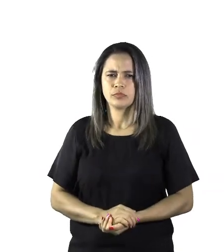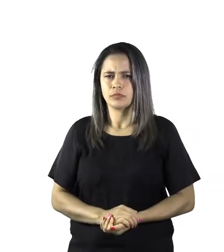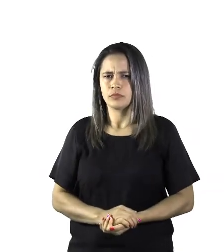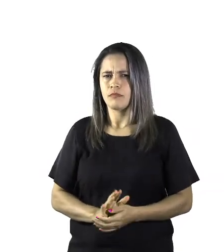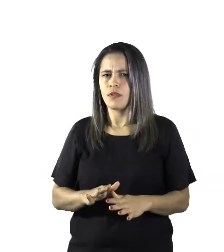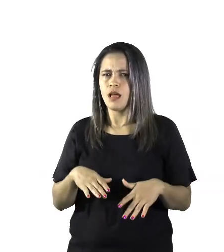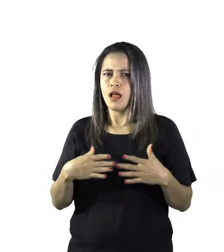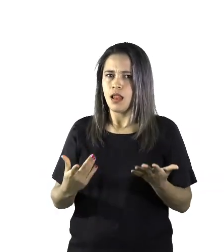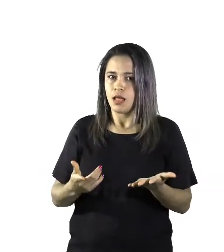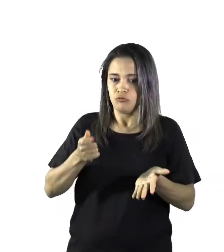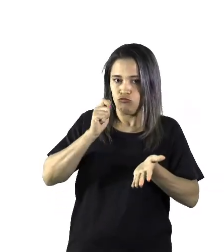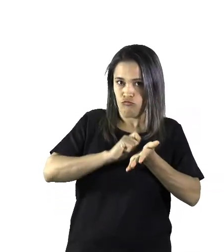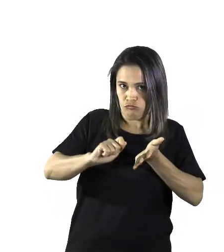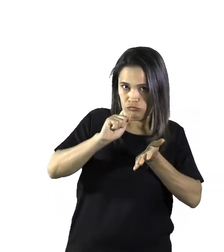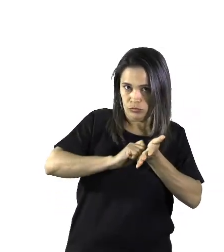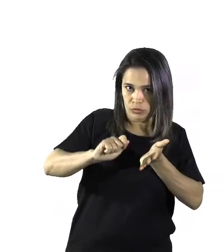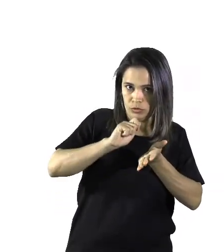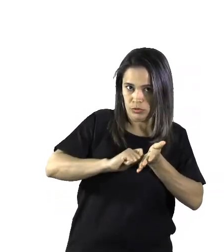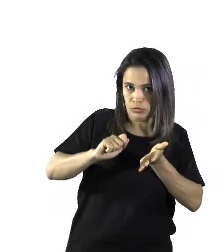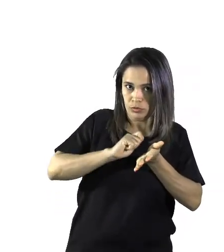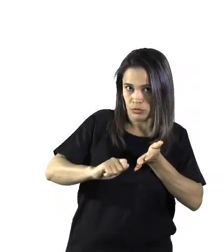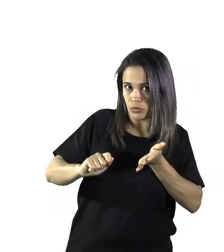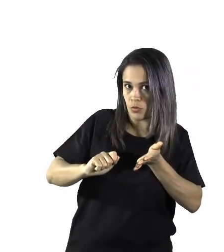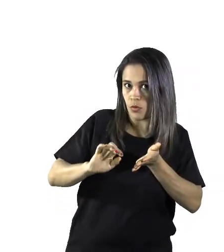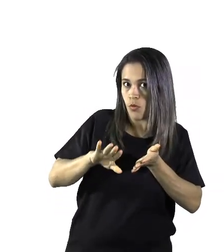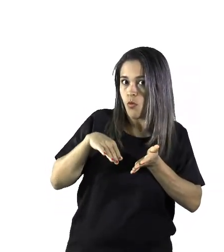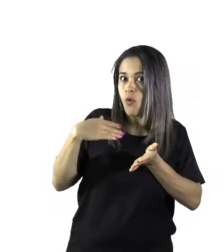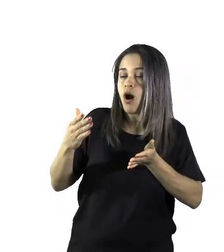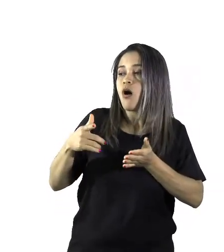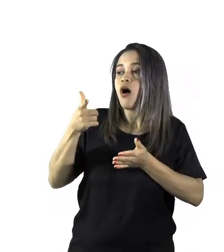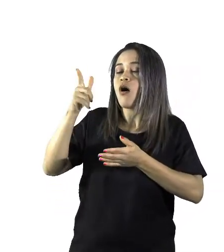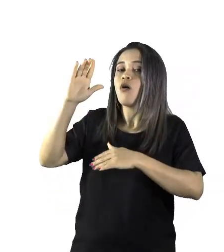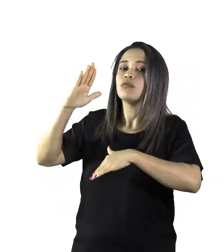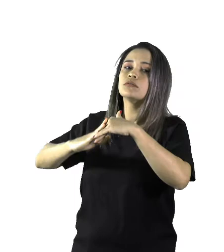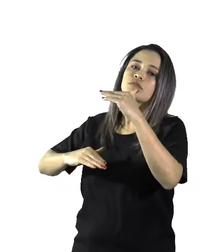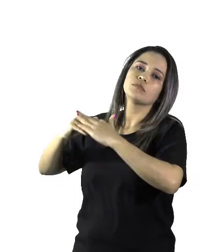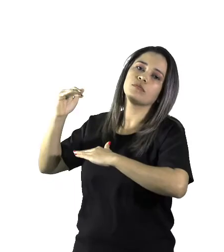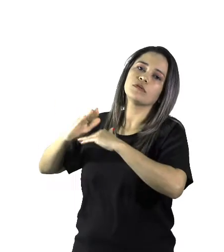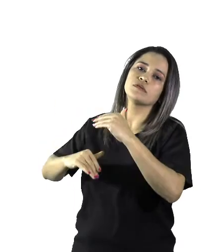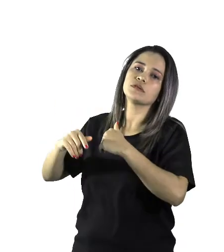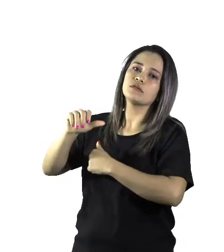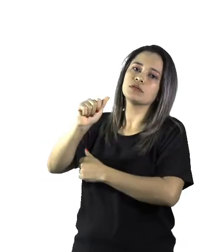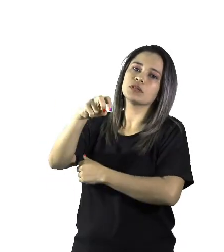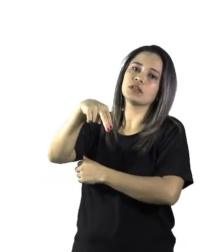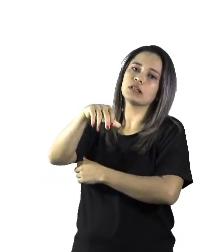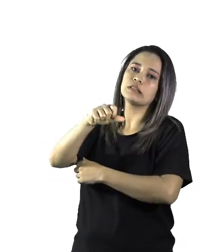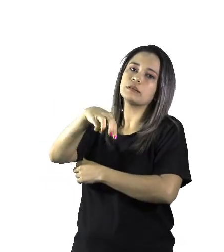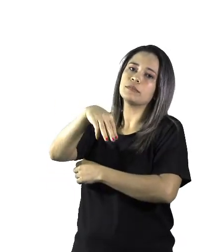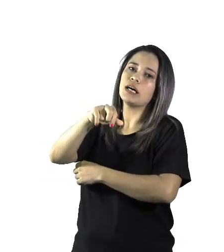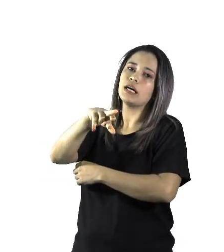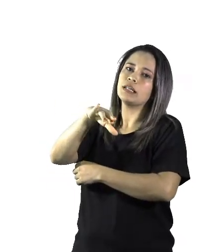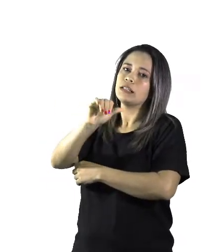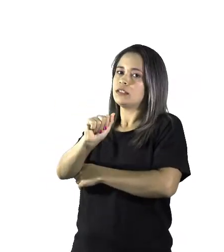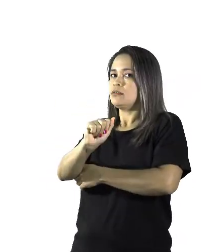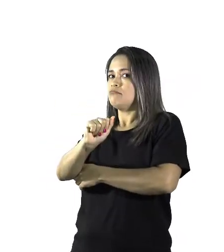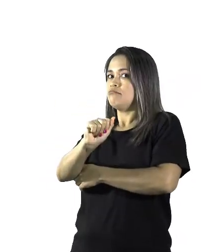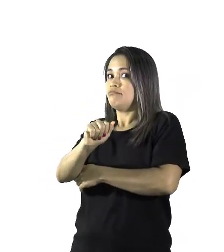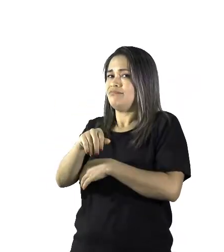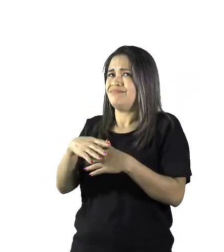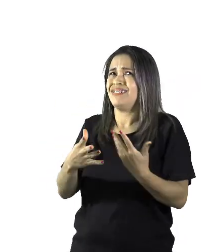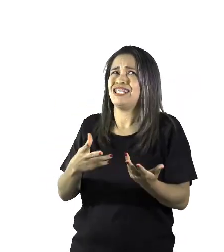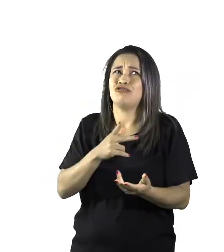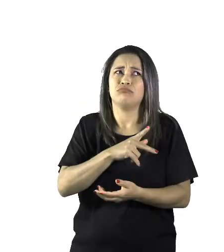de escritora, qual é a outra profissão de Ana Maria Machado? Ah, professor, eu não sei, eu